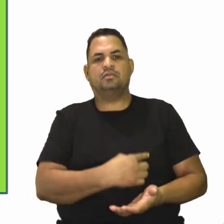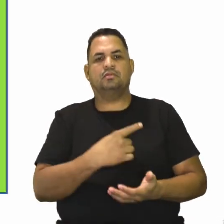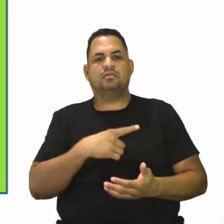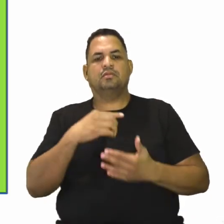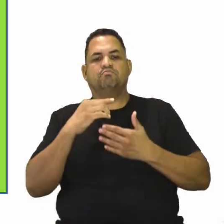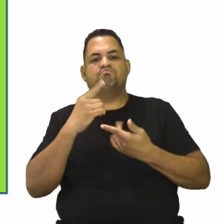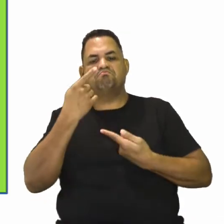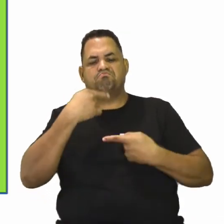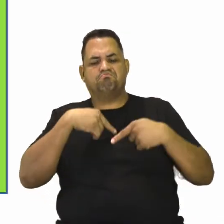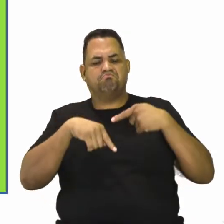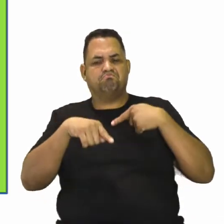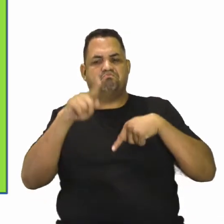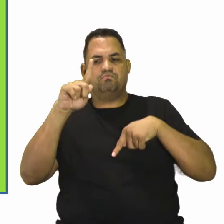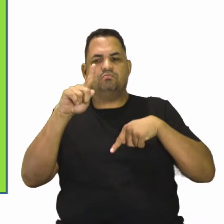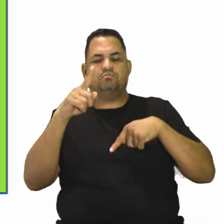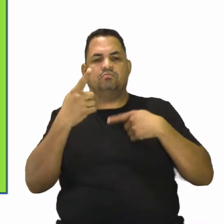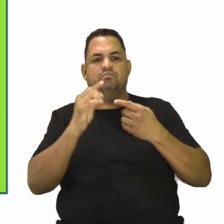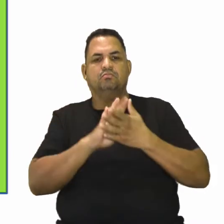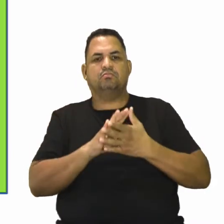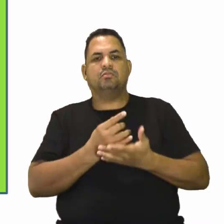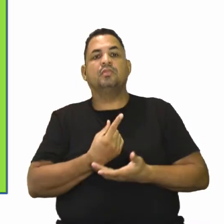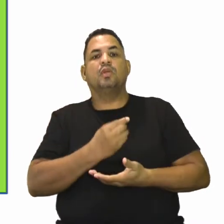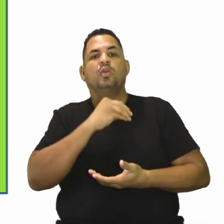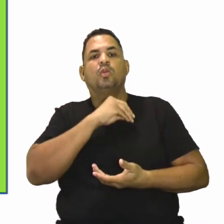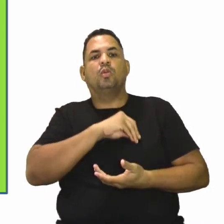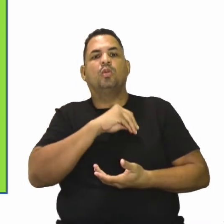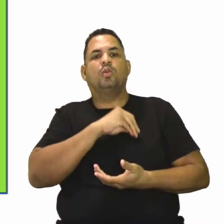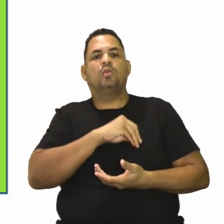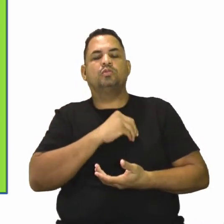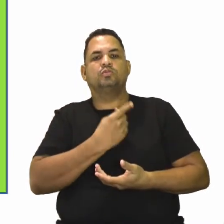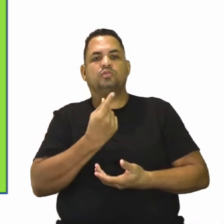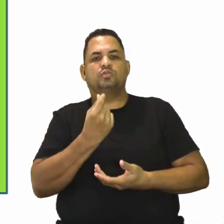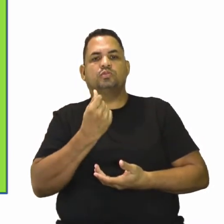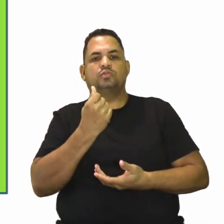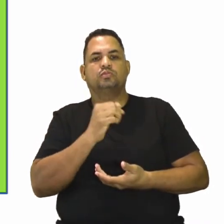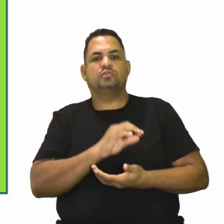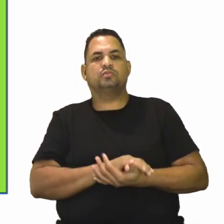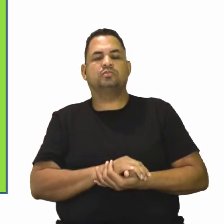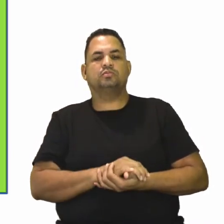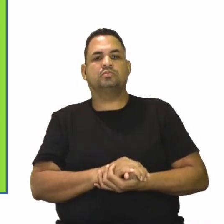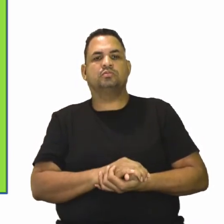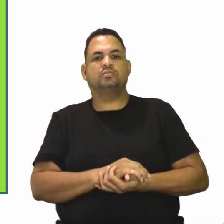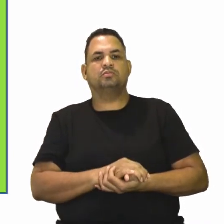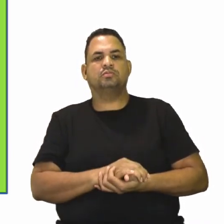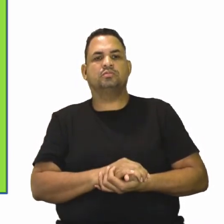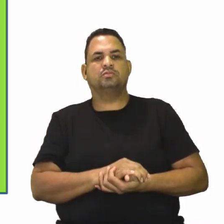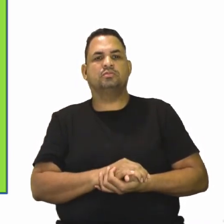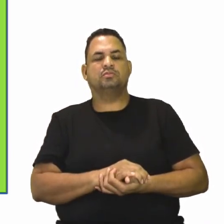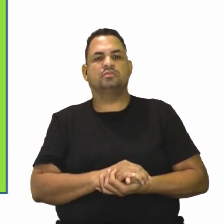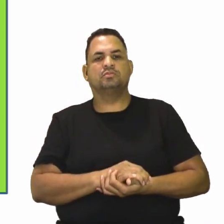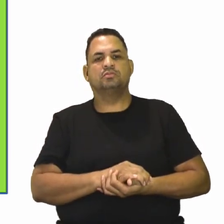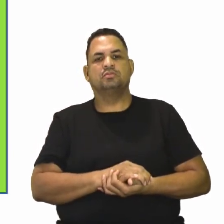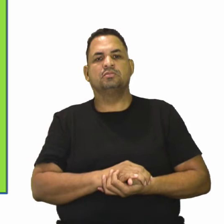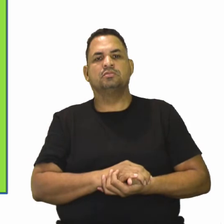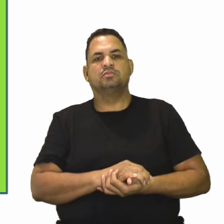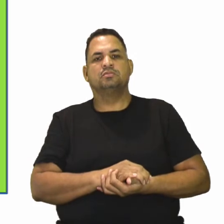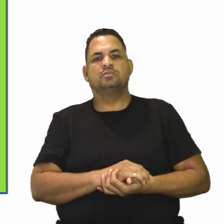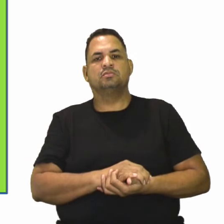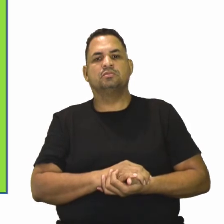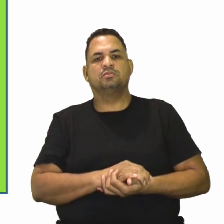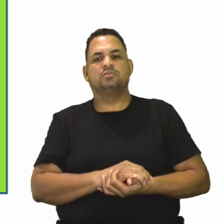um crescimento muito grande. A renda média é muito grande lá da China.